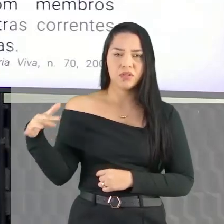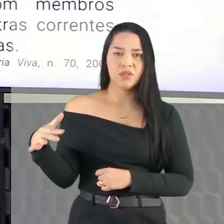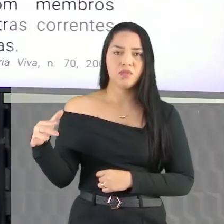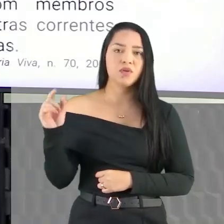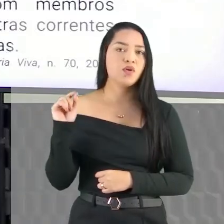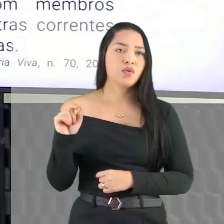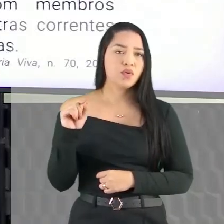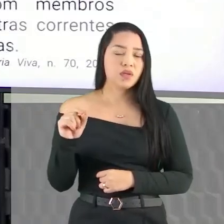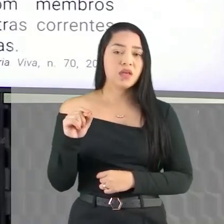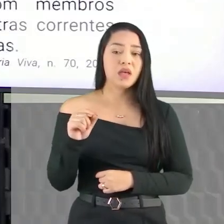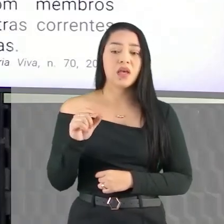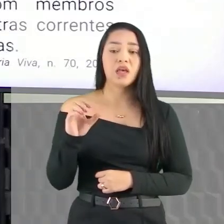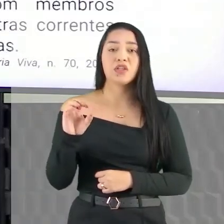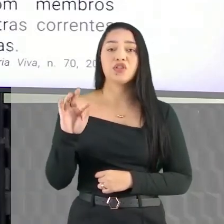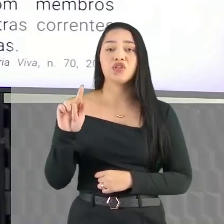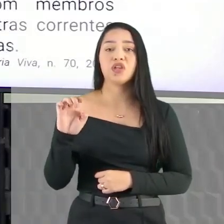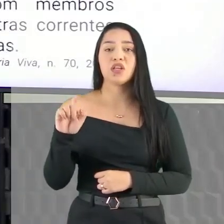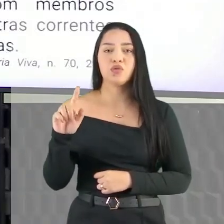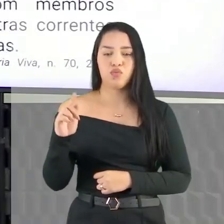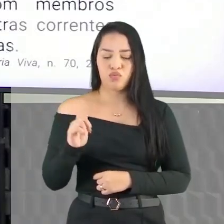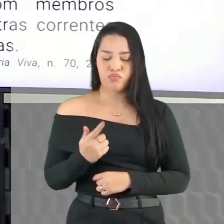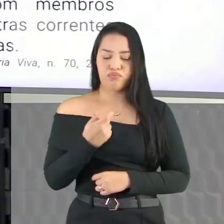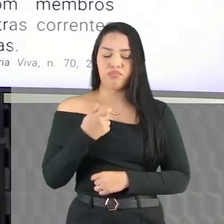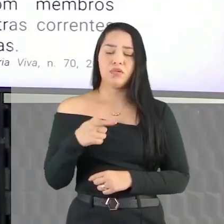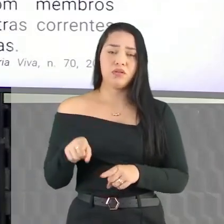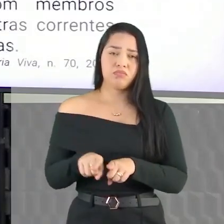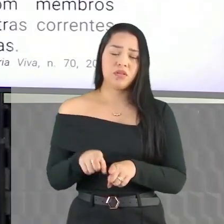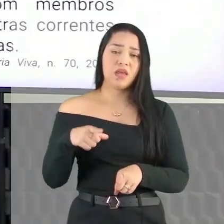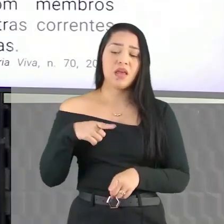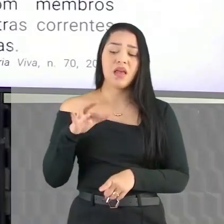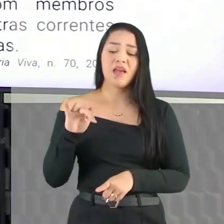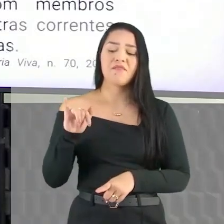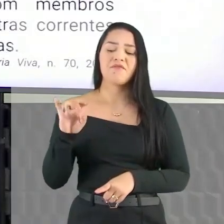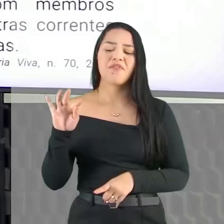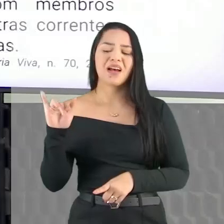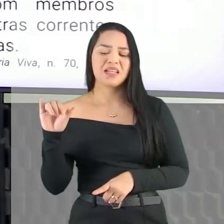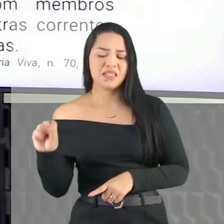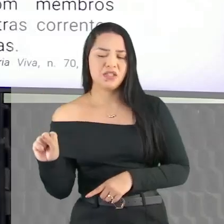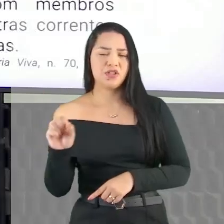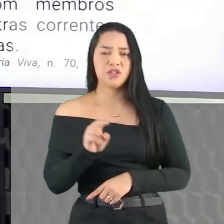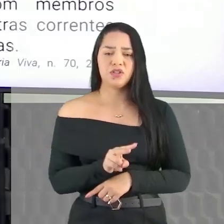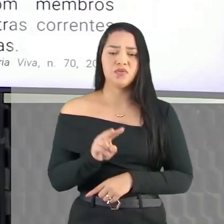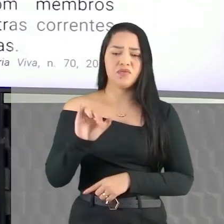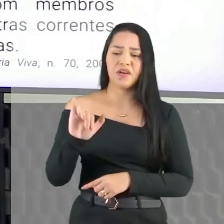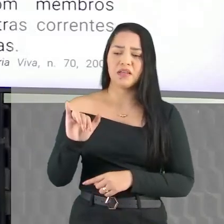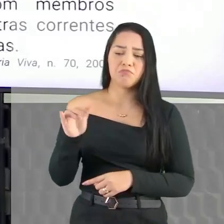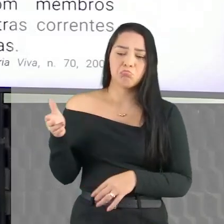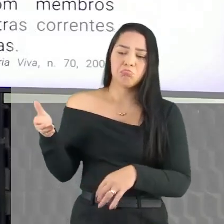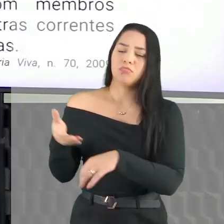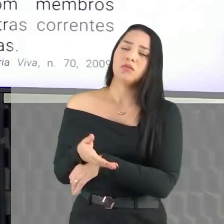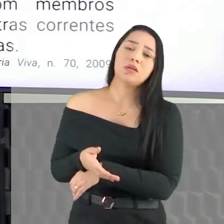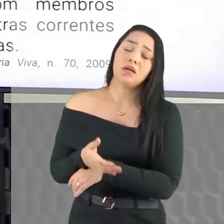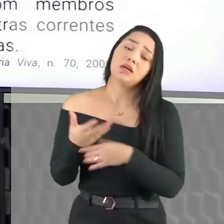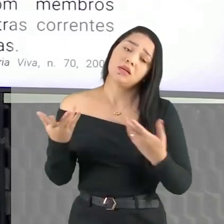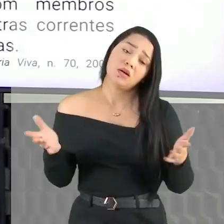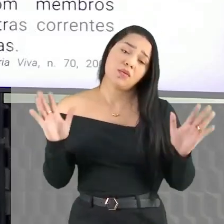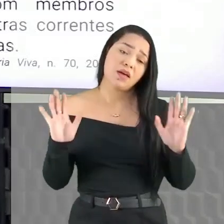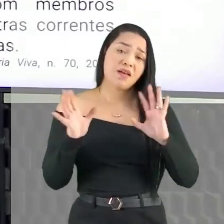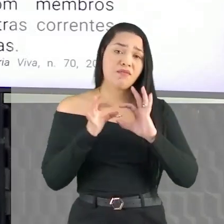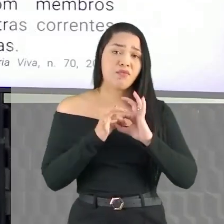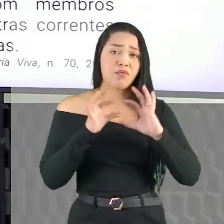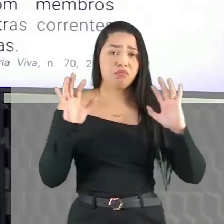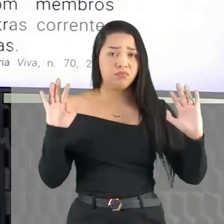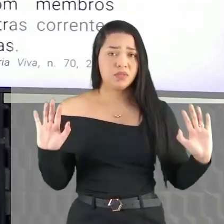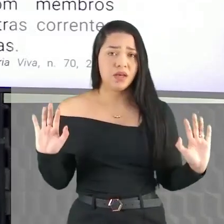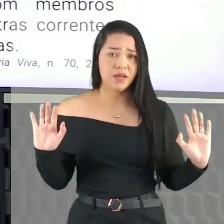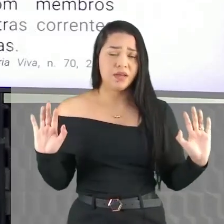é exatamente Getúlio Vargas, e ele tem feições aí fascistas, né? Então ele não vai entrar nessa briga. Então é algo mesmo voluntário,